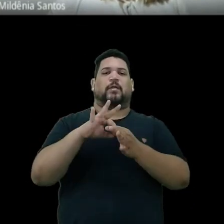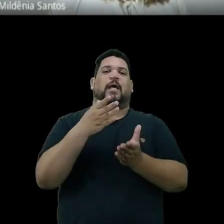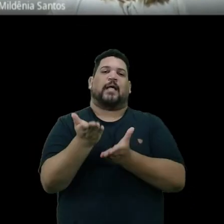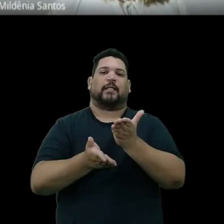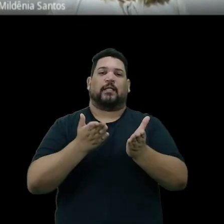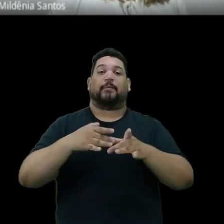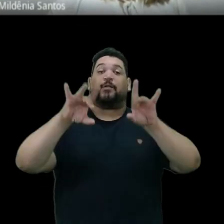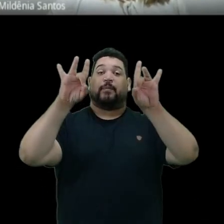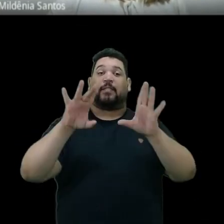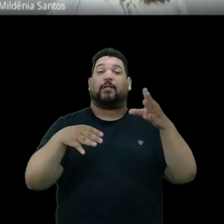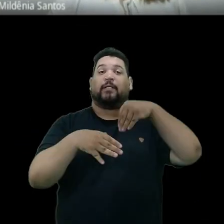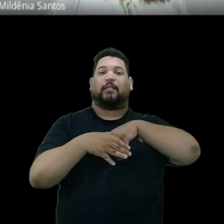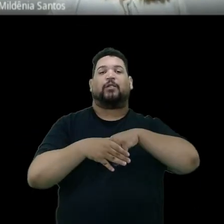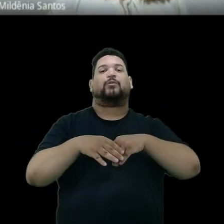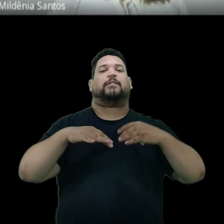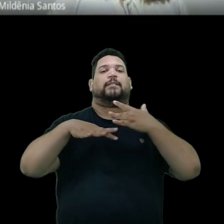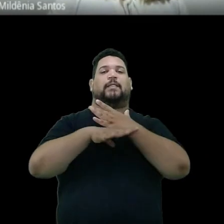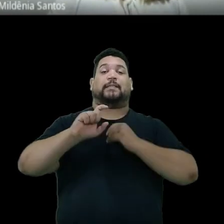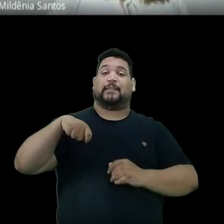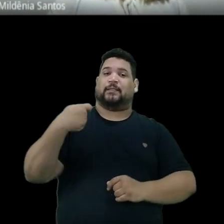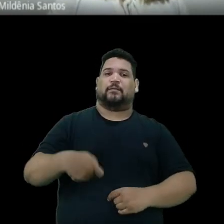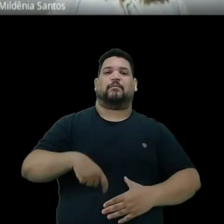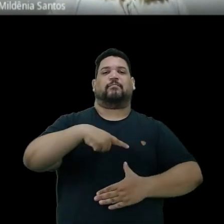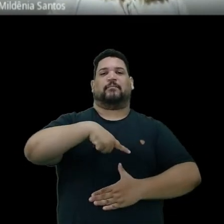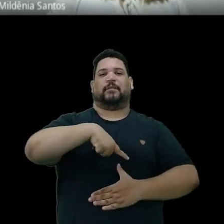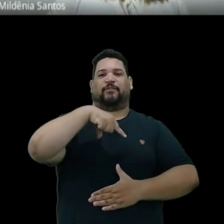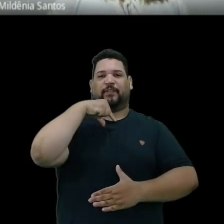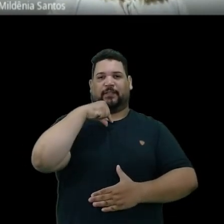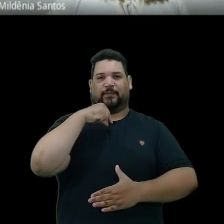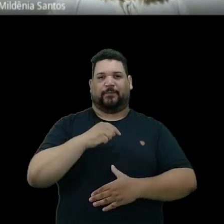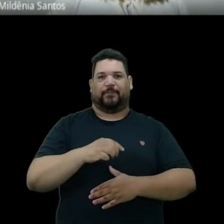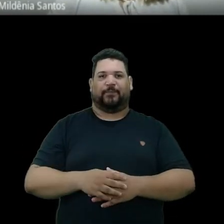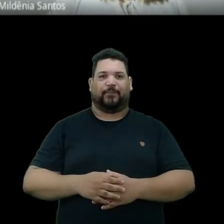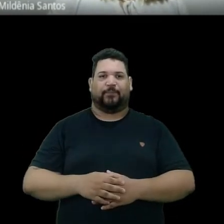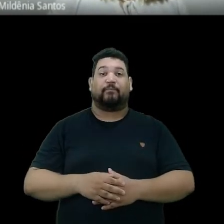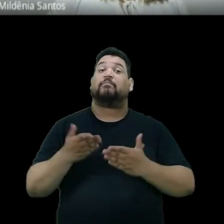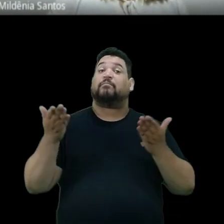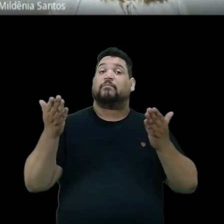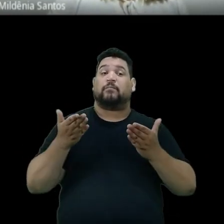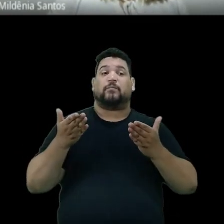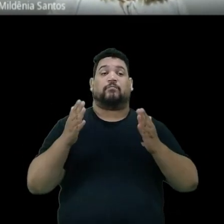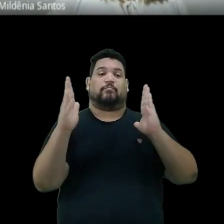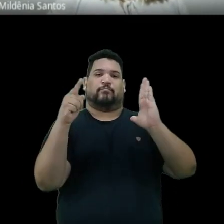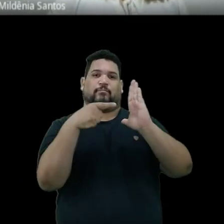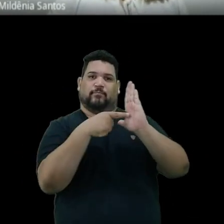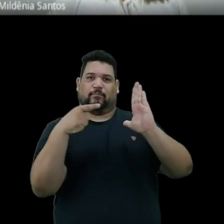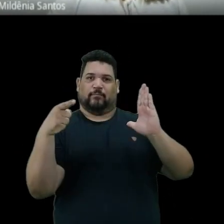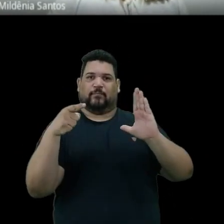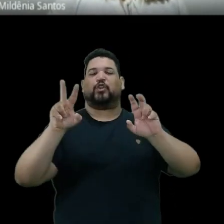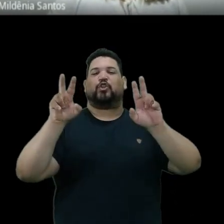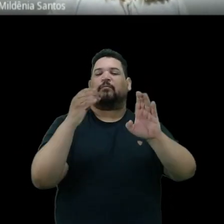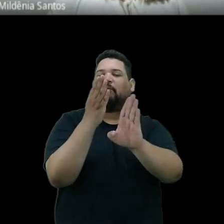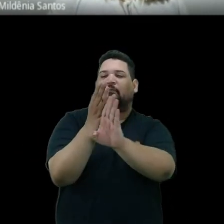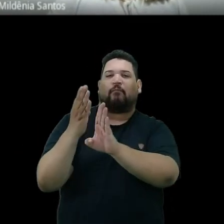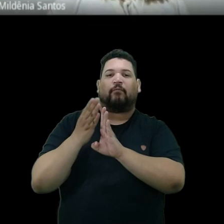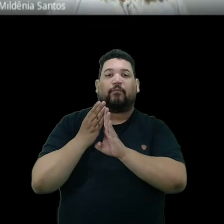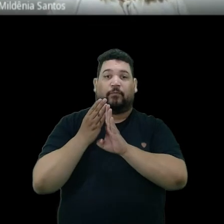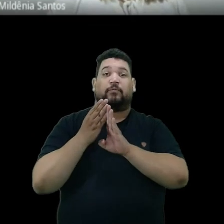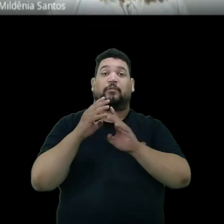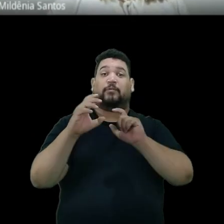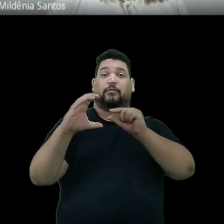Gravatá. Vou falar para vocês, nesse módulo, sobre diagnóstico do TEA,